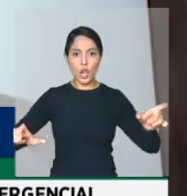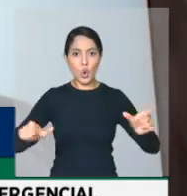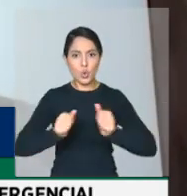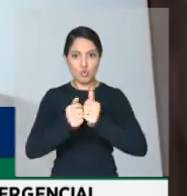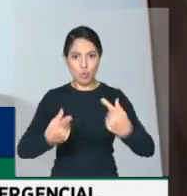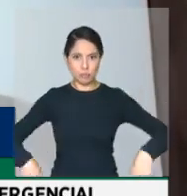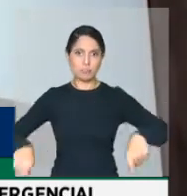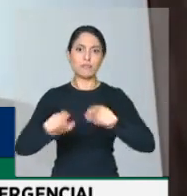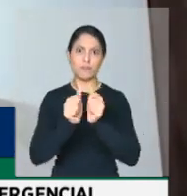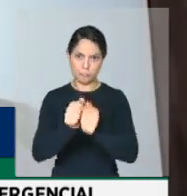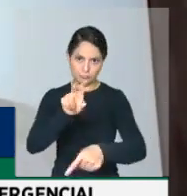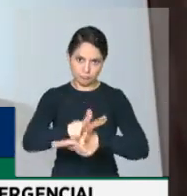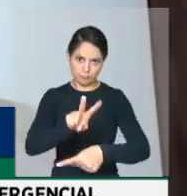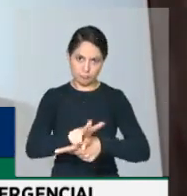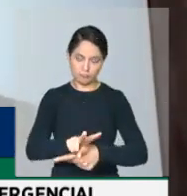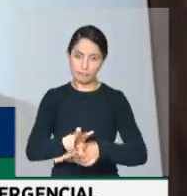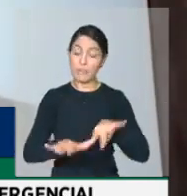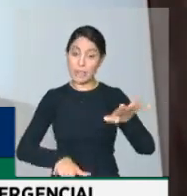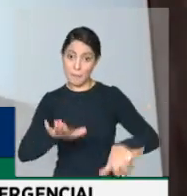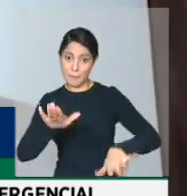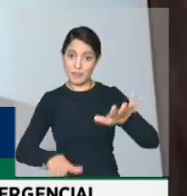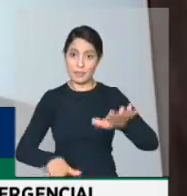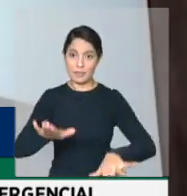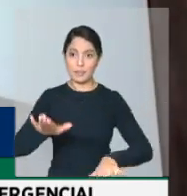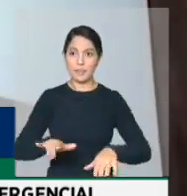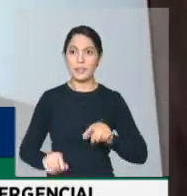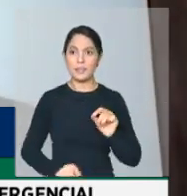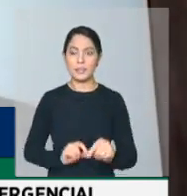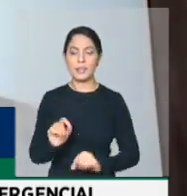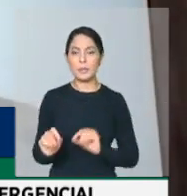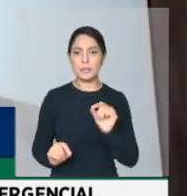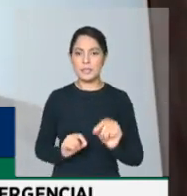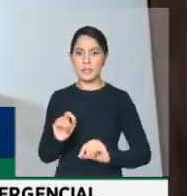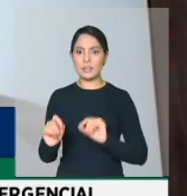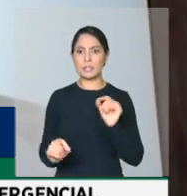renda, essas diligências são plenamente possíveis de serem